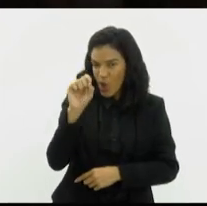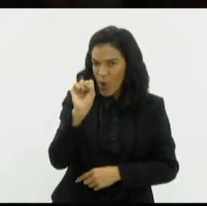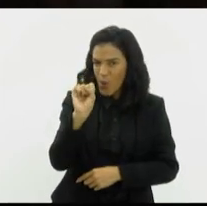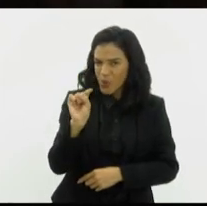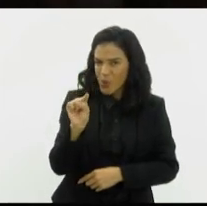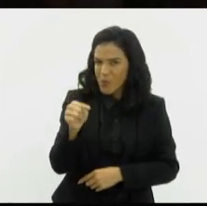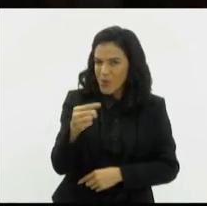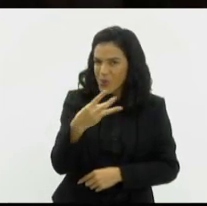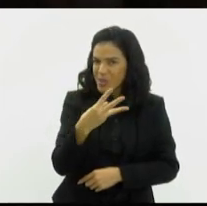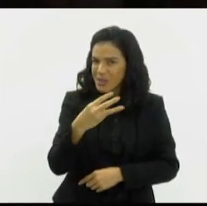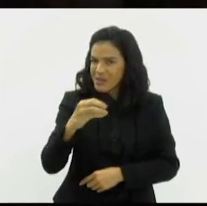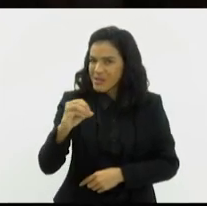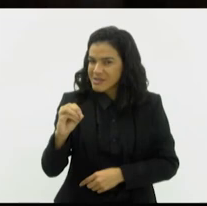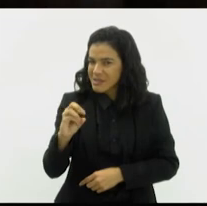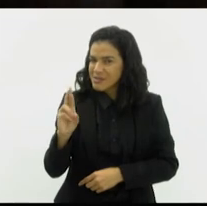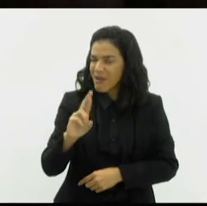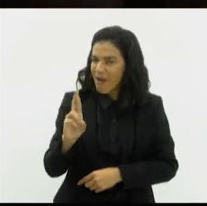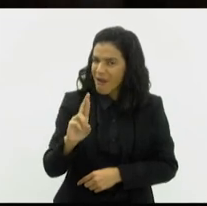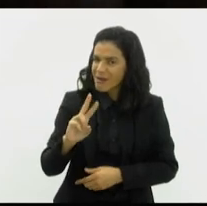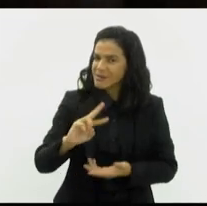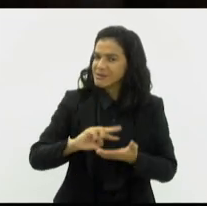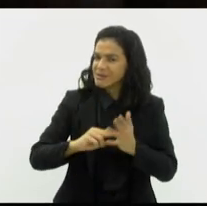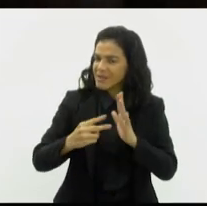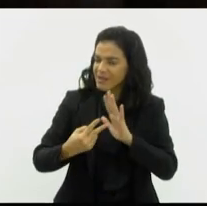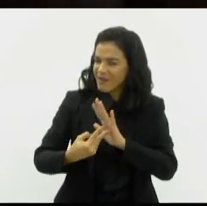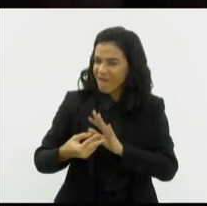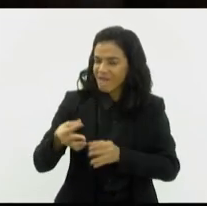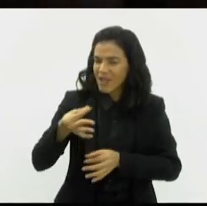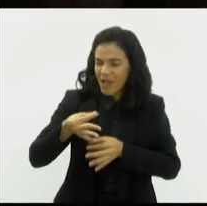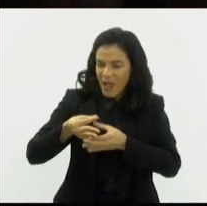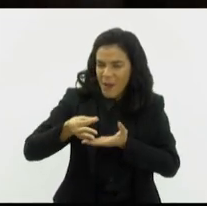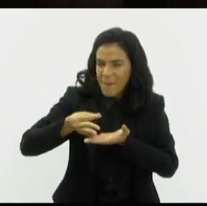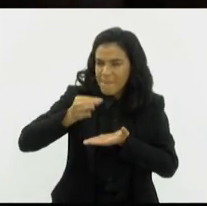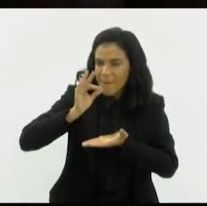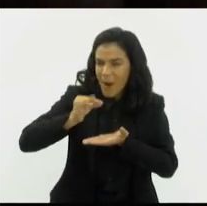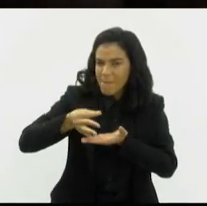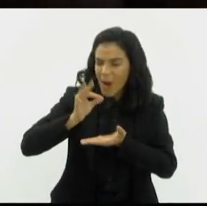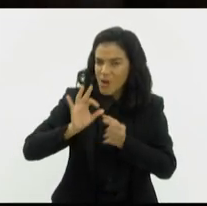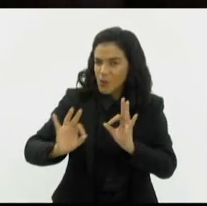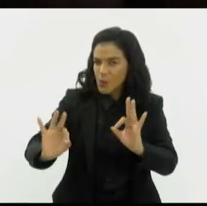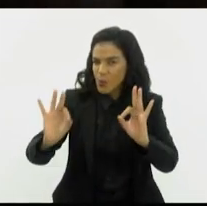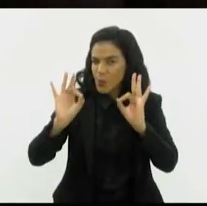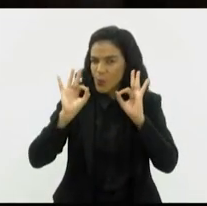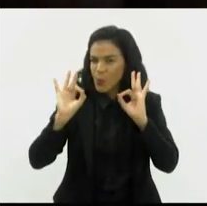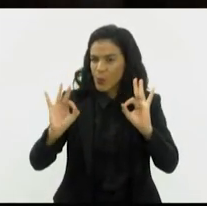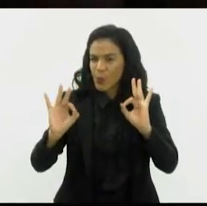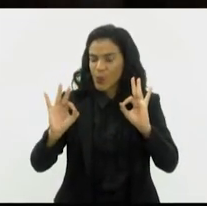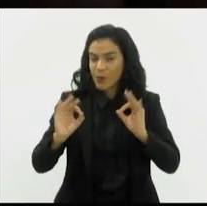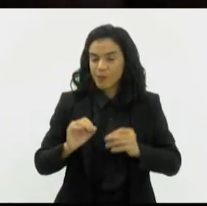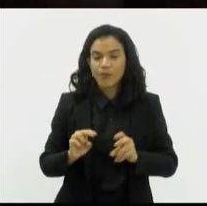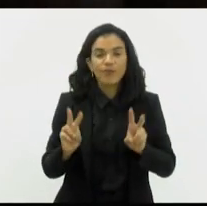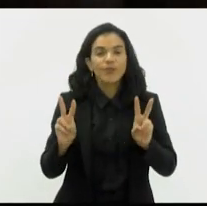reais deve ter um senhor café da manhã. Ah, sim, o tema,